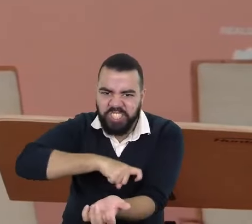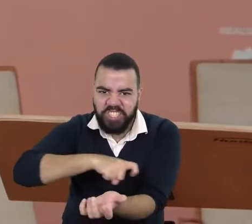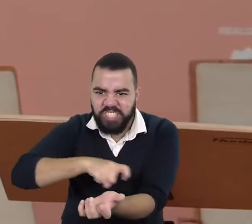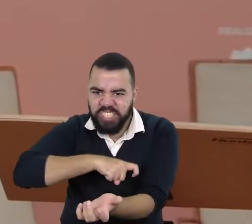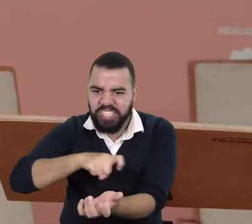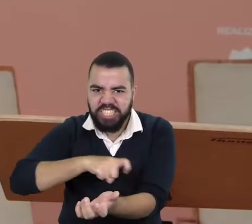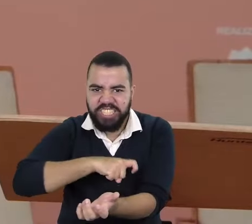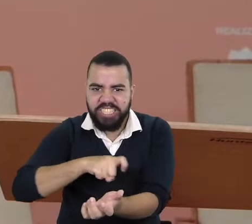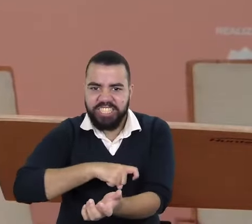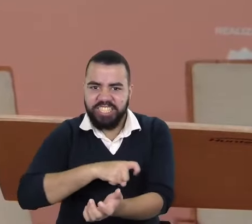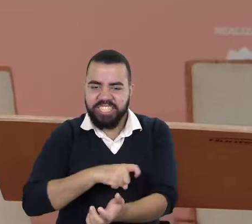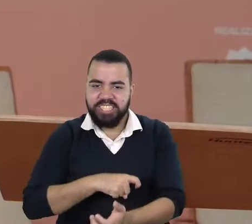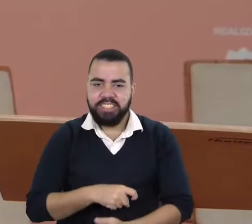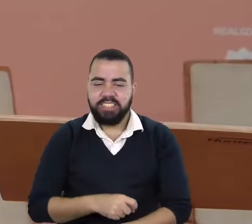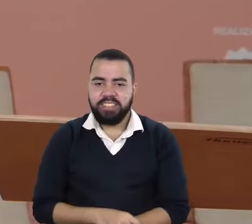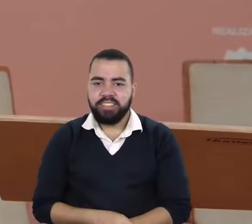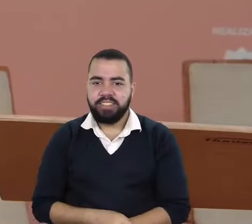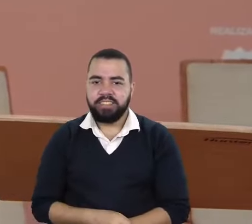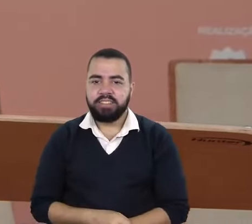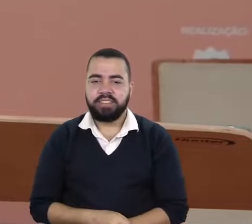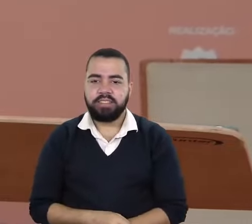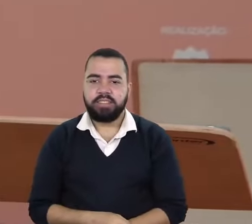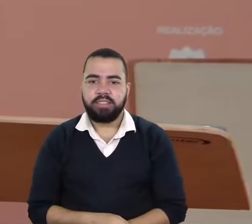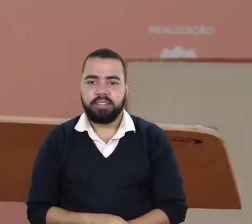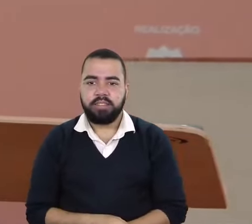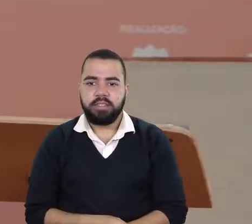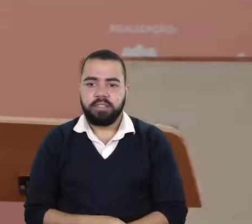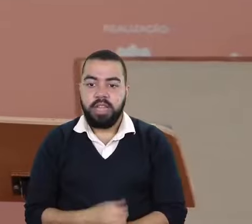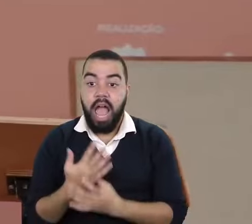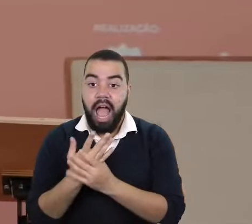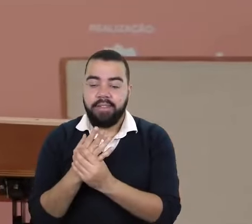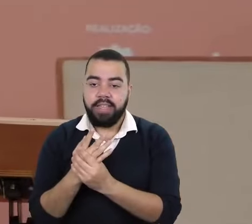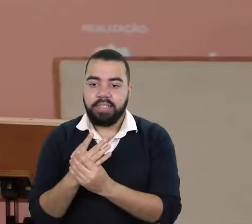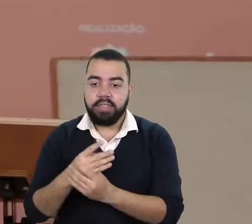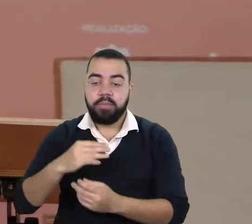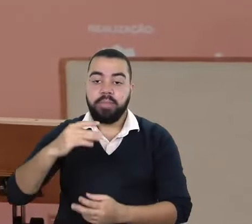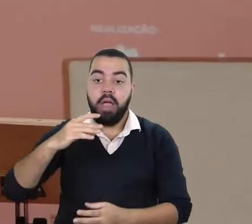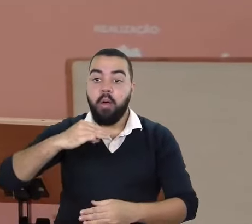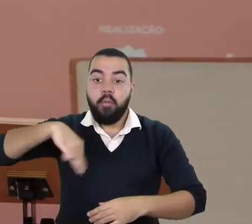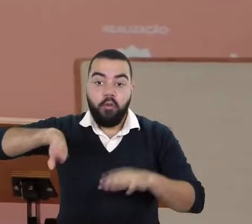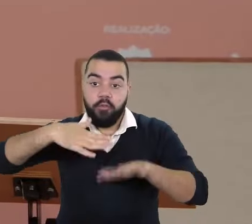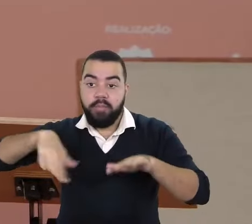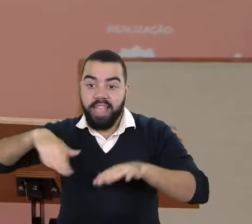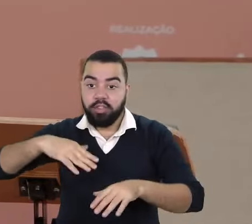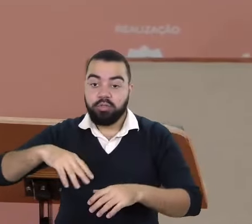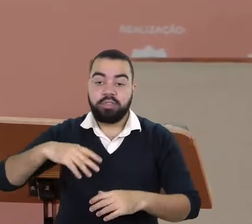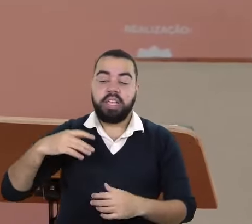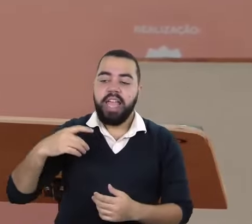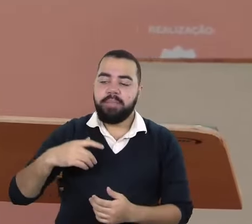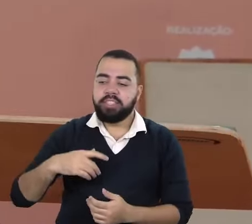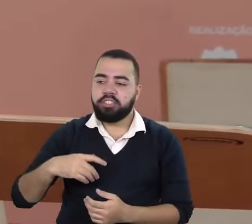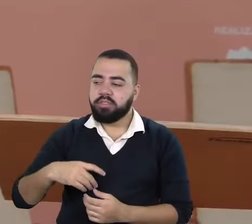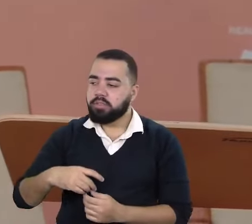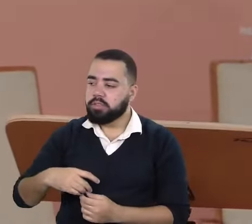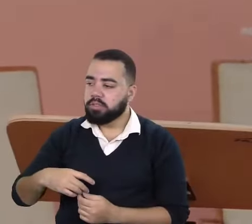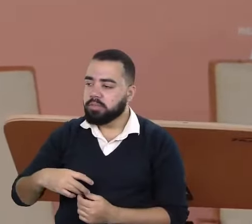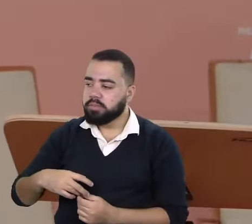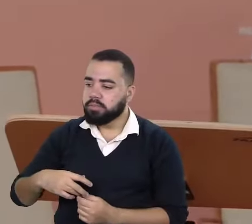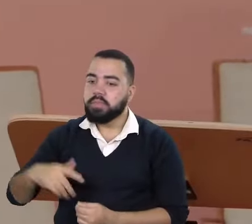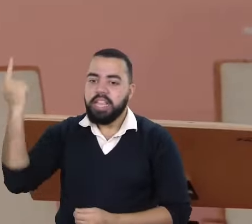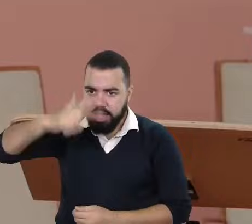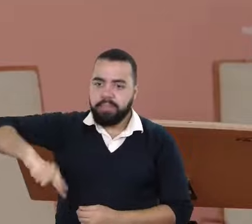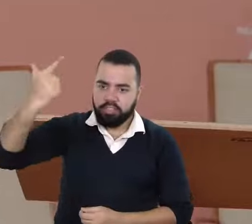fazer tanta estereotipia. E eu nunca tinha feito estereotipia. Para quem não sabe, estereotipia são os movimentos repetitivos que o autista faz. É mexer a mão, é mexer o pé num paraquedas, ficar andando de um lado para o